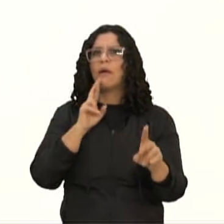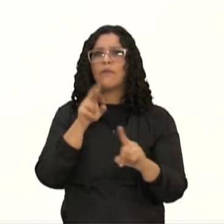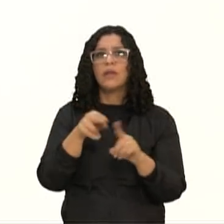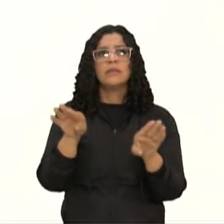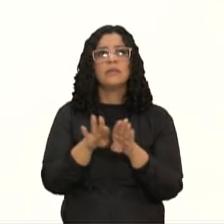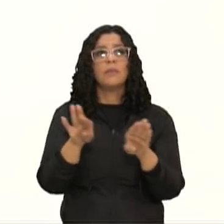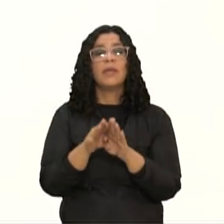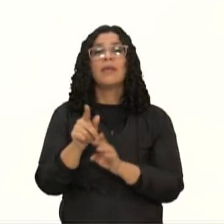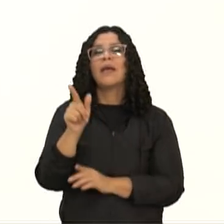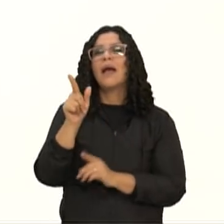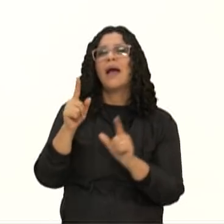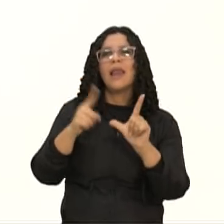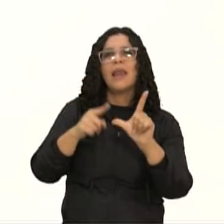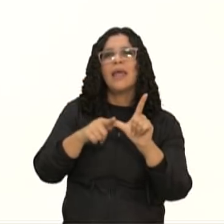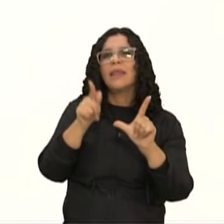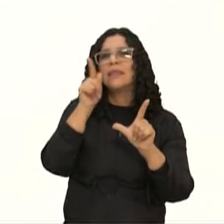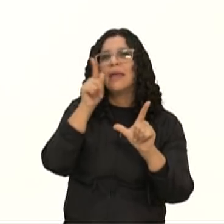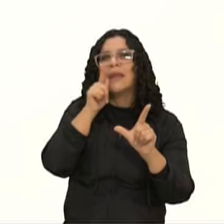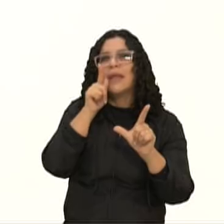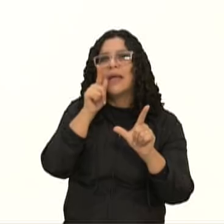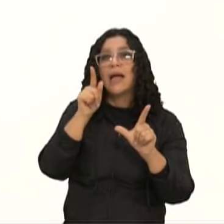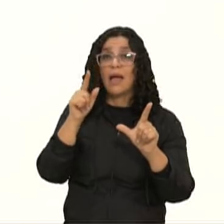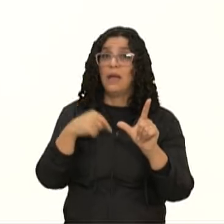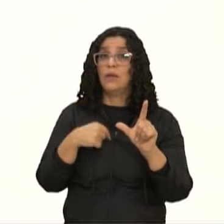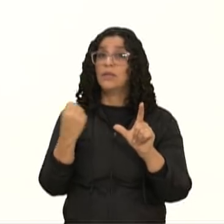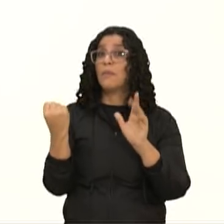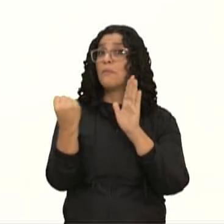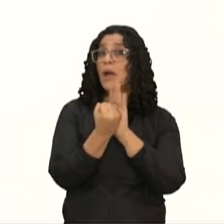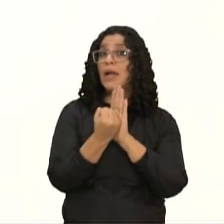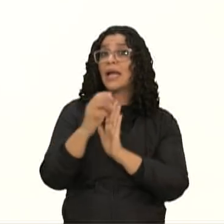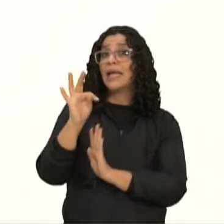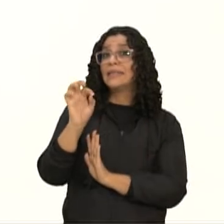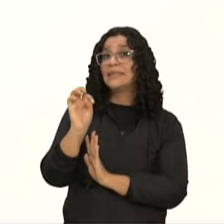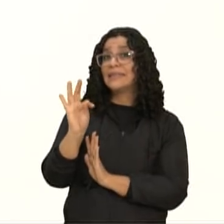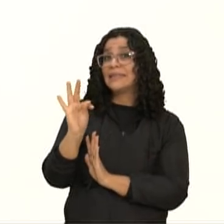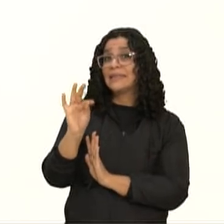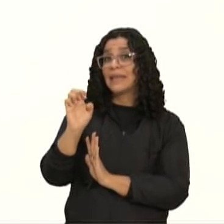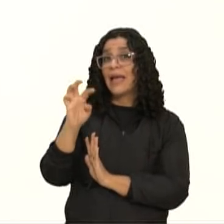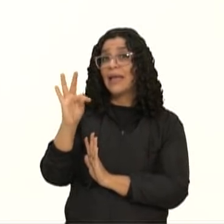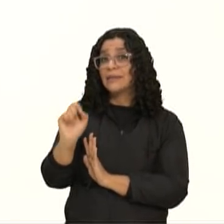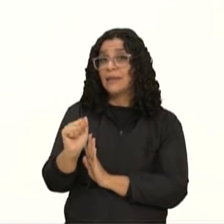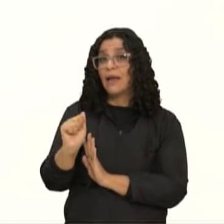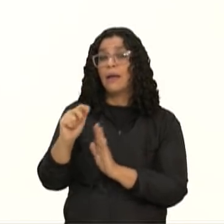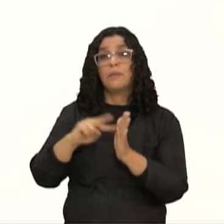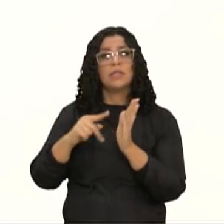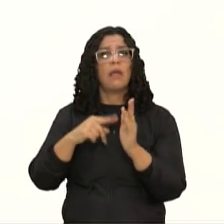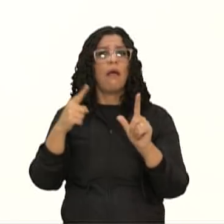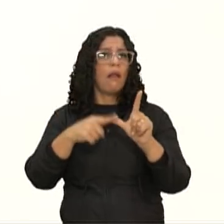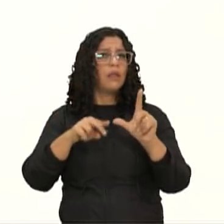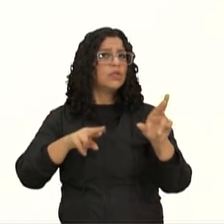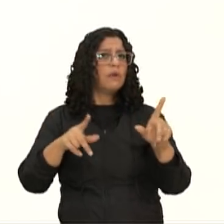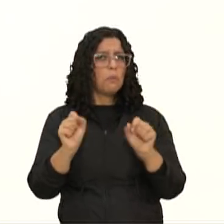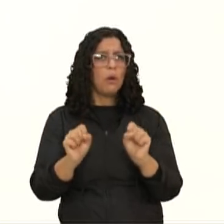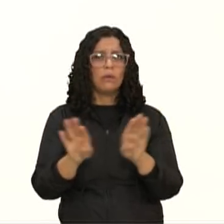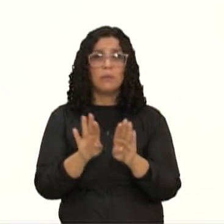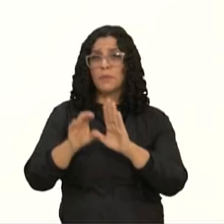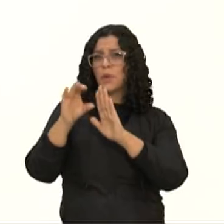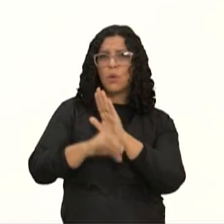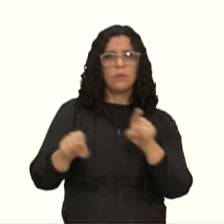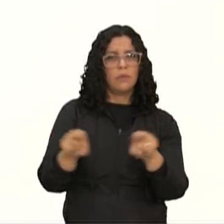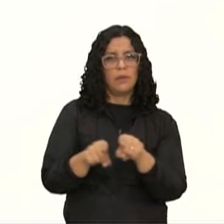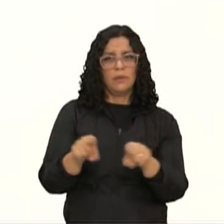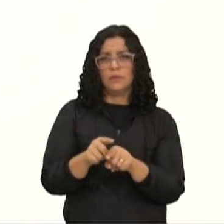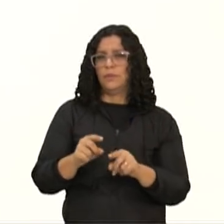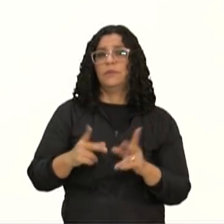a letra grega aqui pode ser diferente, mas o conceito é igual, não se preocupe em relação a isso. Vamos ali então, pegar